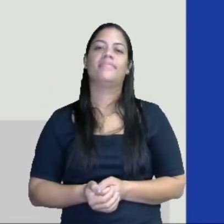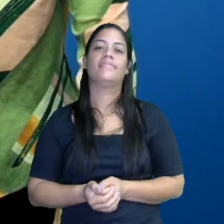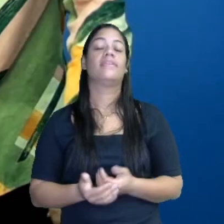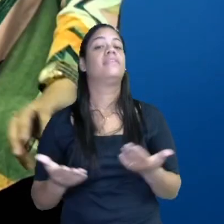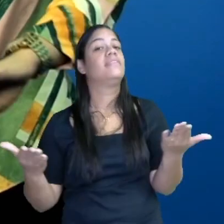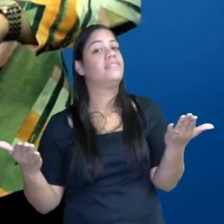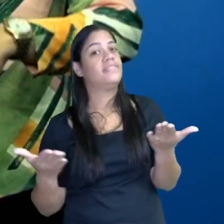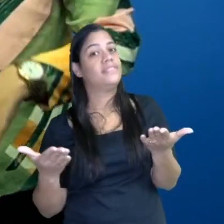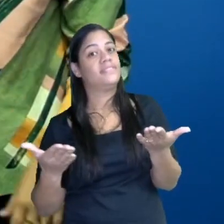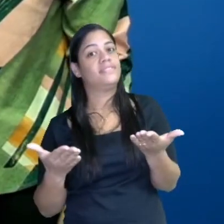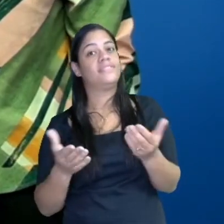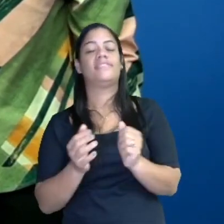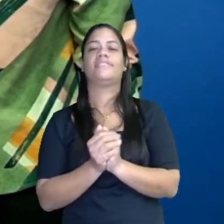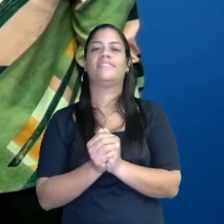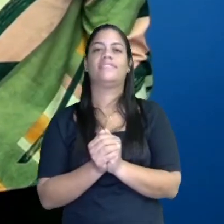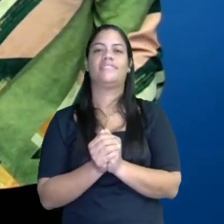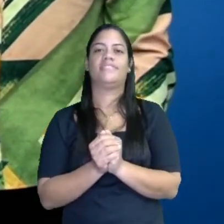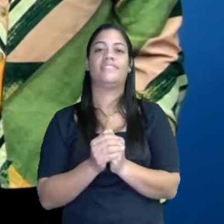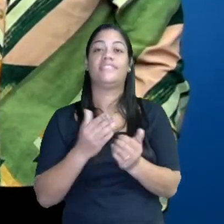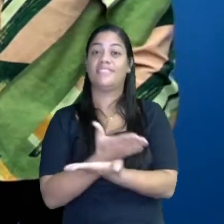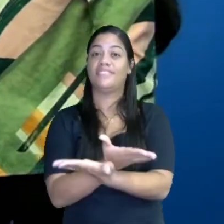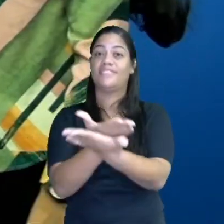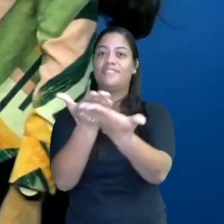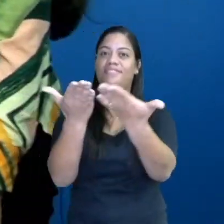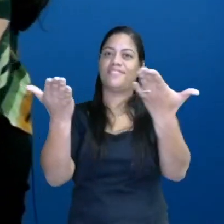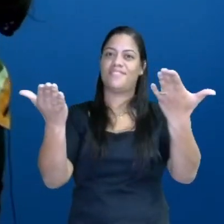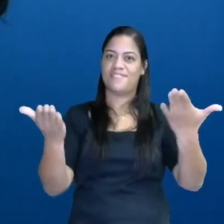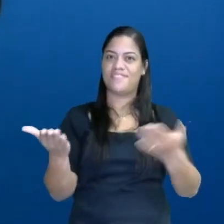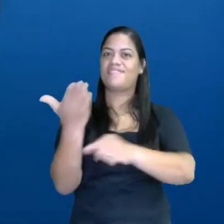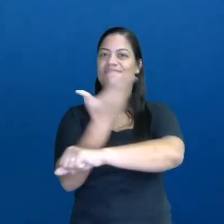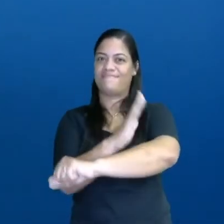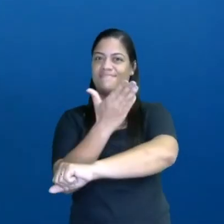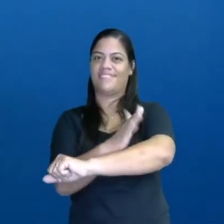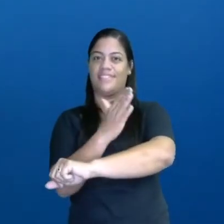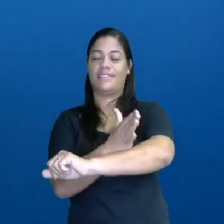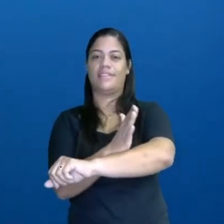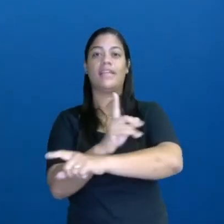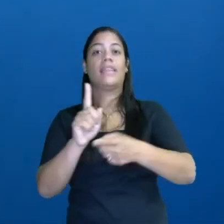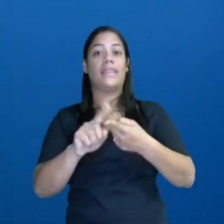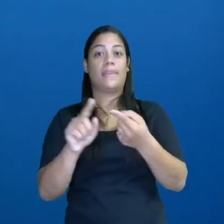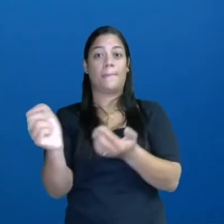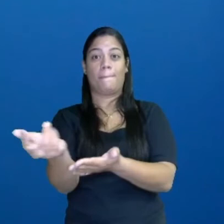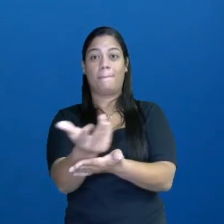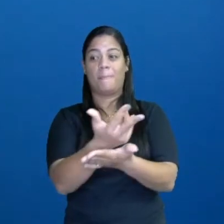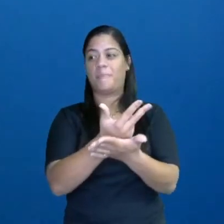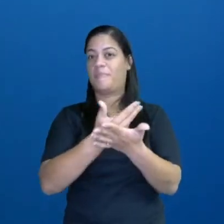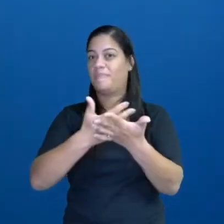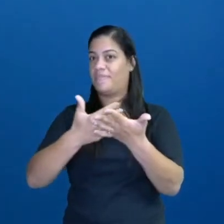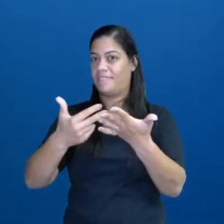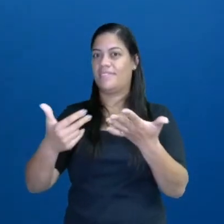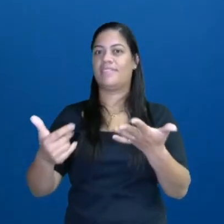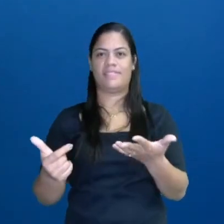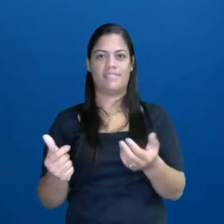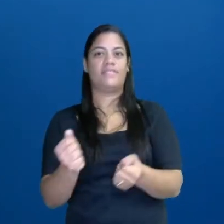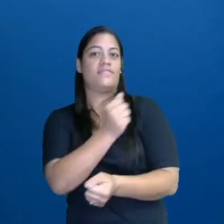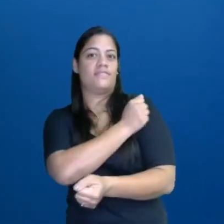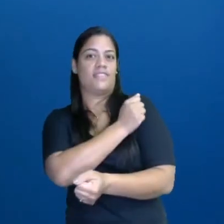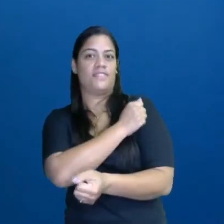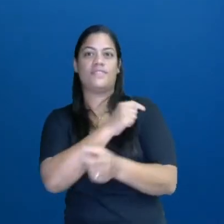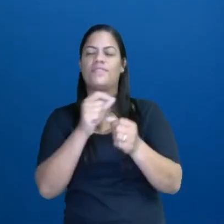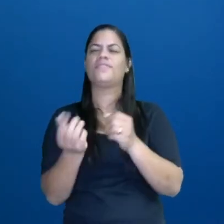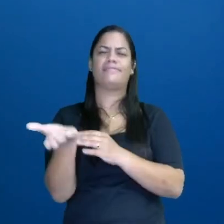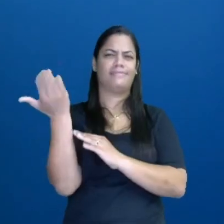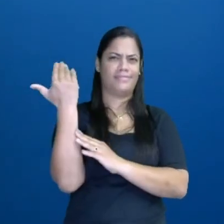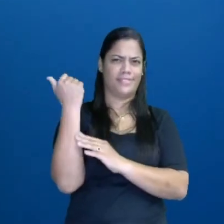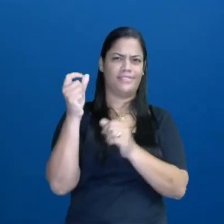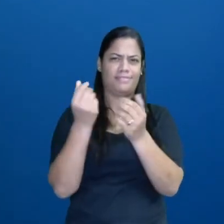E agora aqui, ó, chegou a vez de vocês tentarem. Aqui eu trouxe as imagens, tá certo? De alguns alunos quando estava em sala